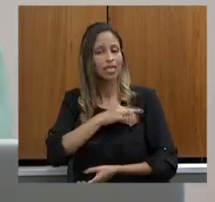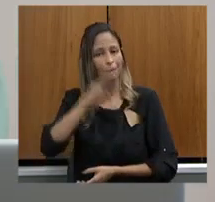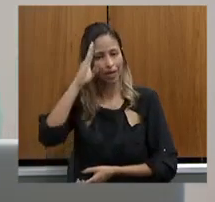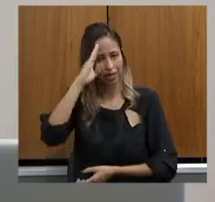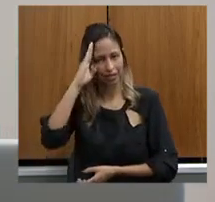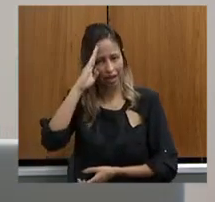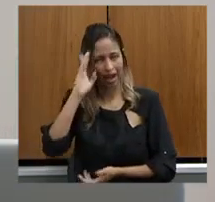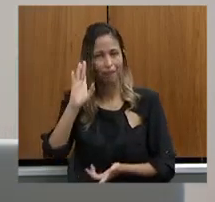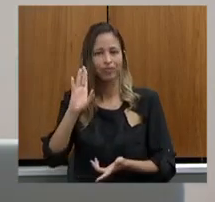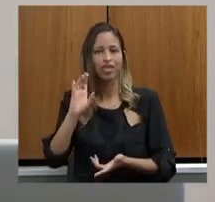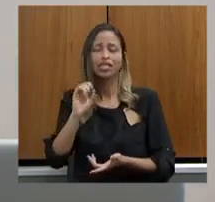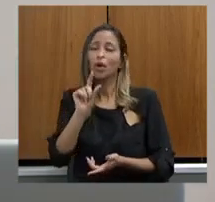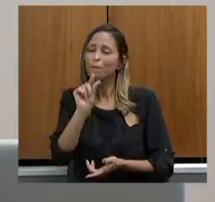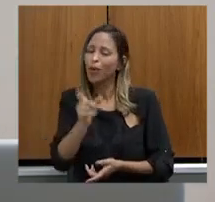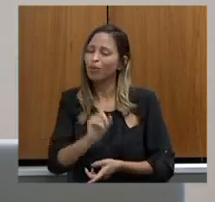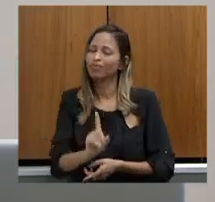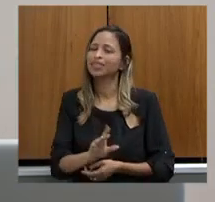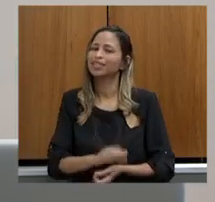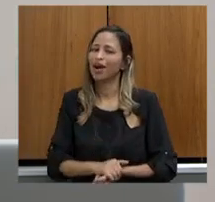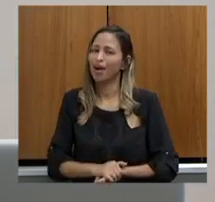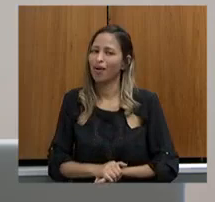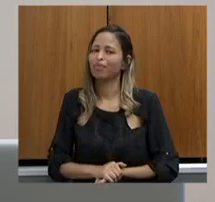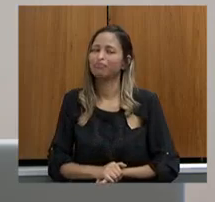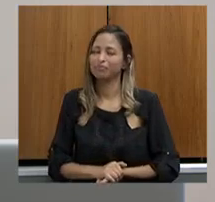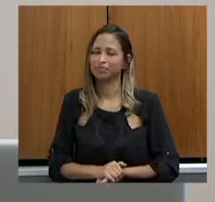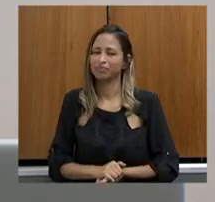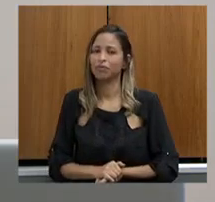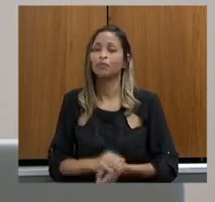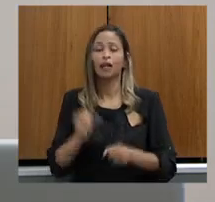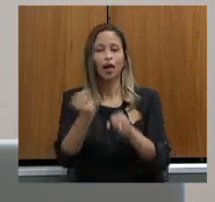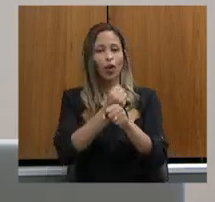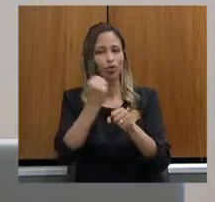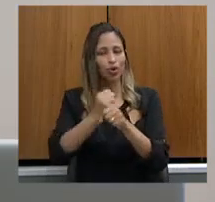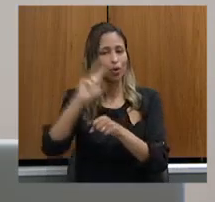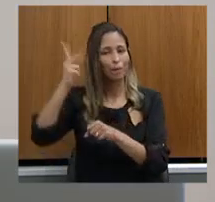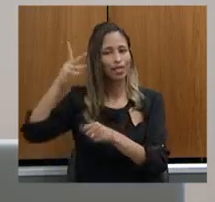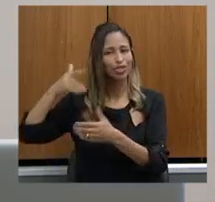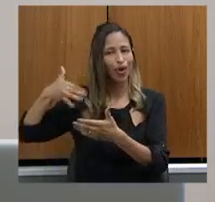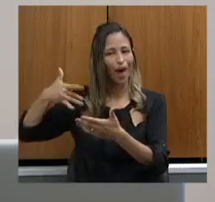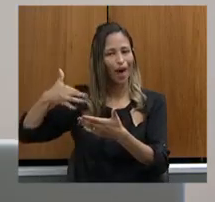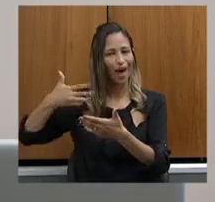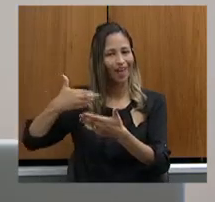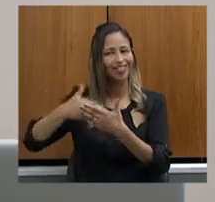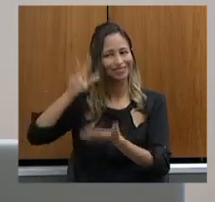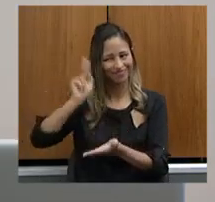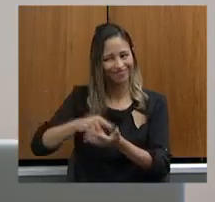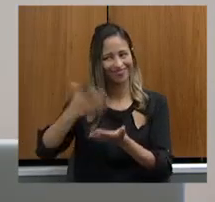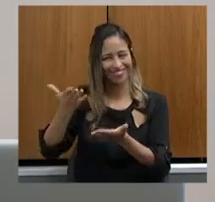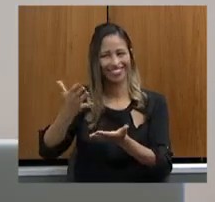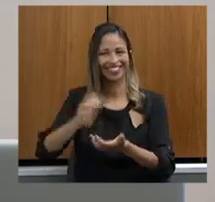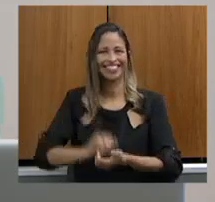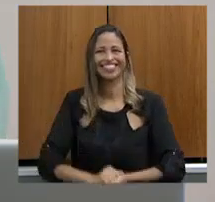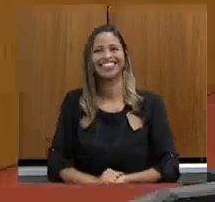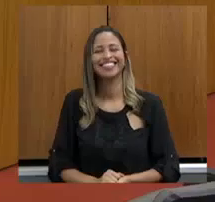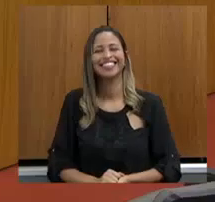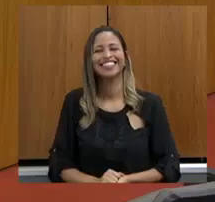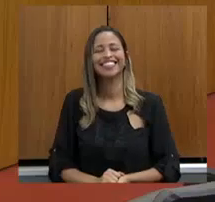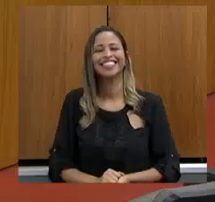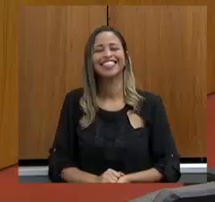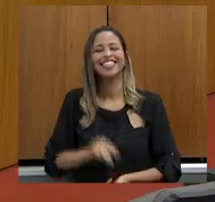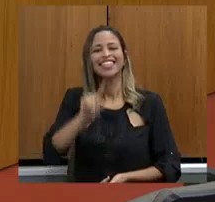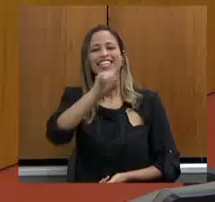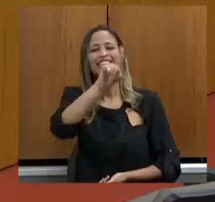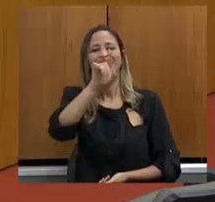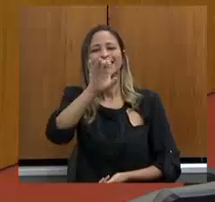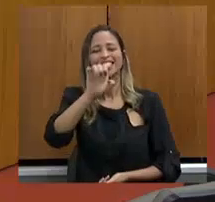exerce não são poucos Hein gente não são poucos tá construindo uma história deputados é